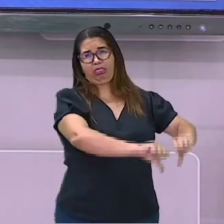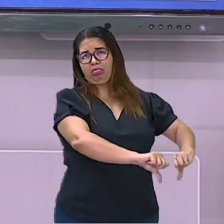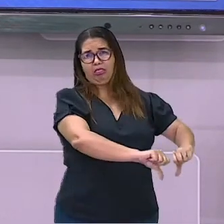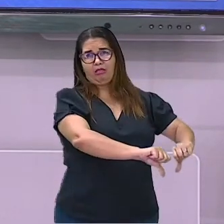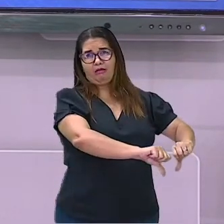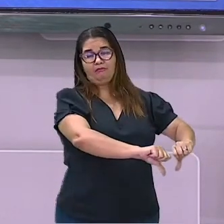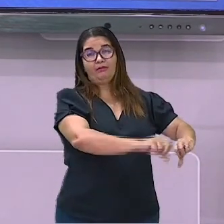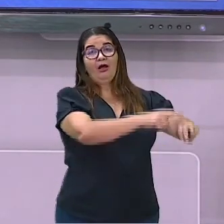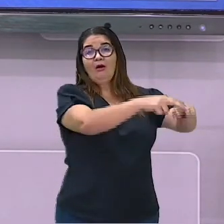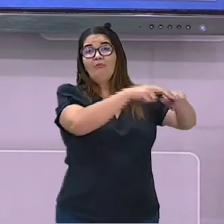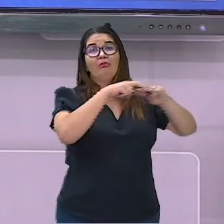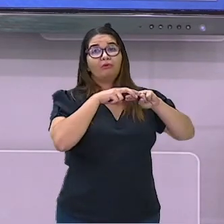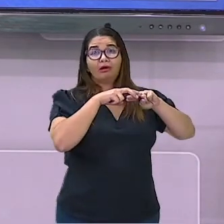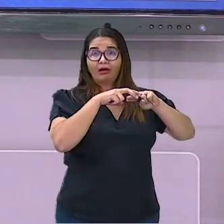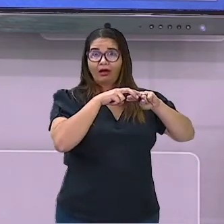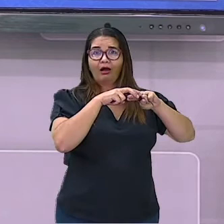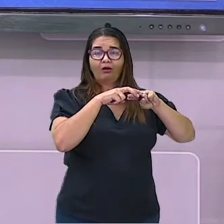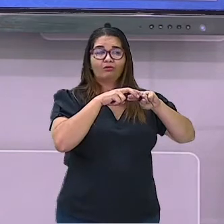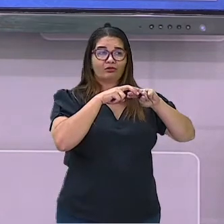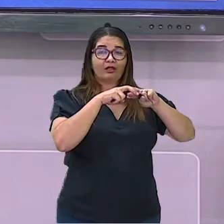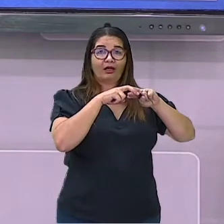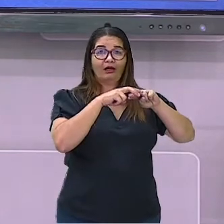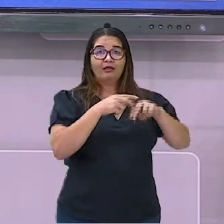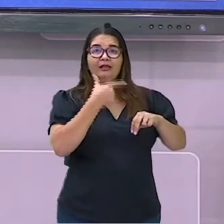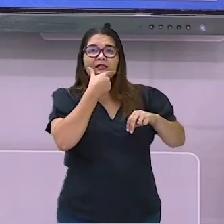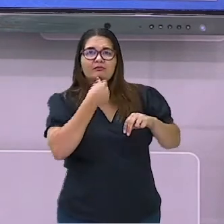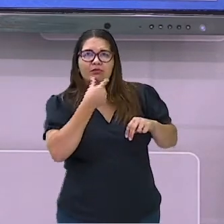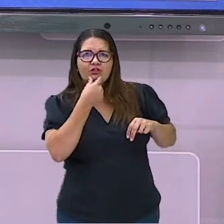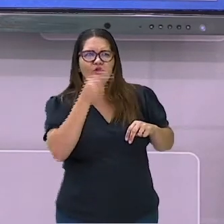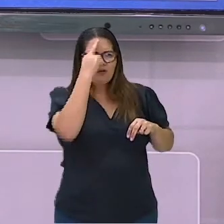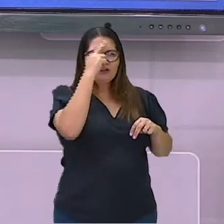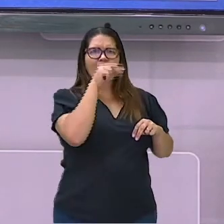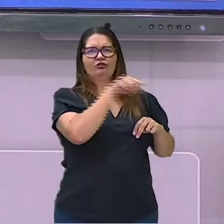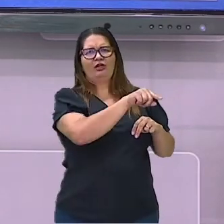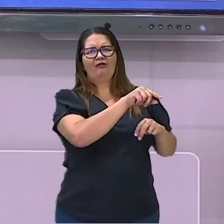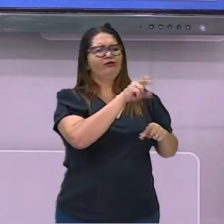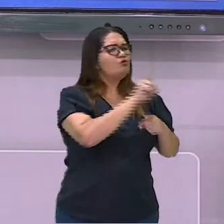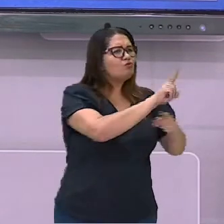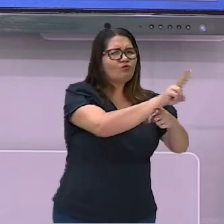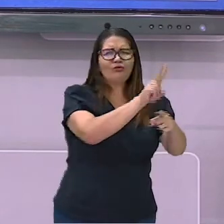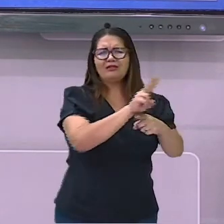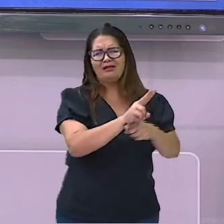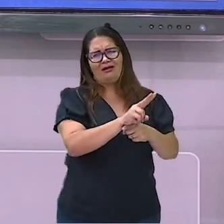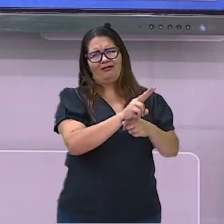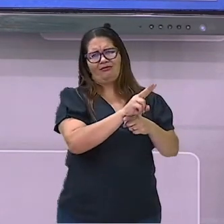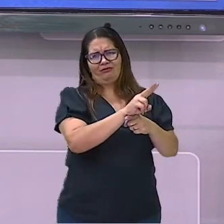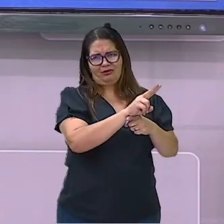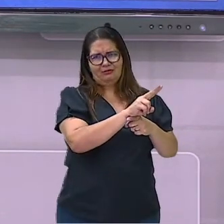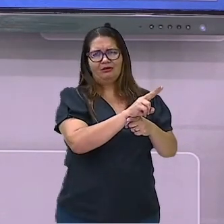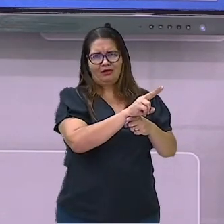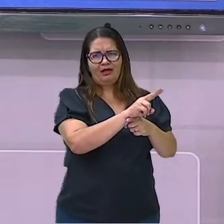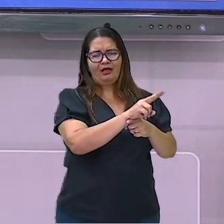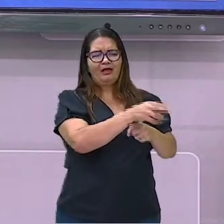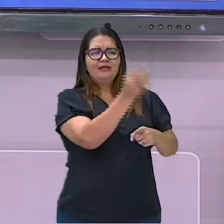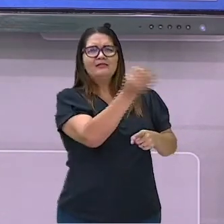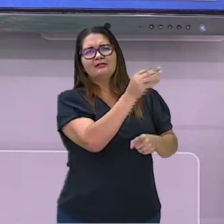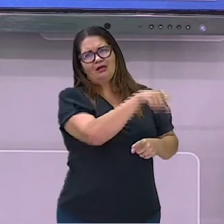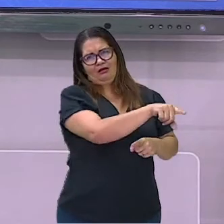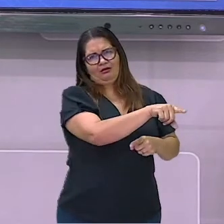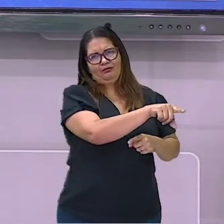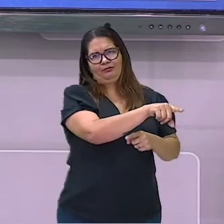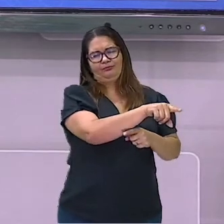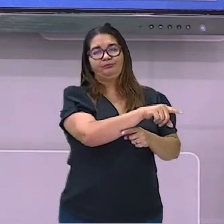fracassaram. Entre as razões para isso, destacam-se as seguintes. Primeiro, a falta de